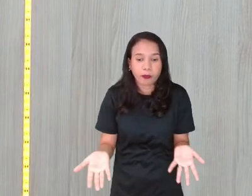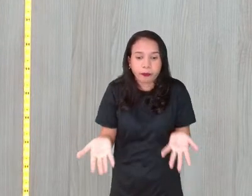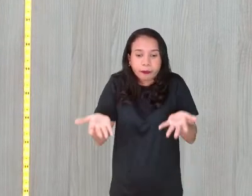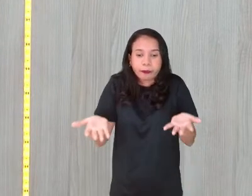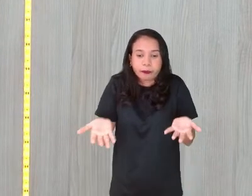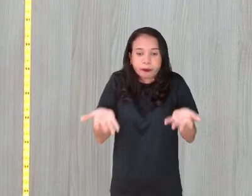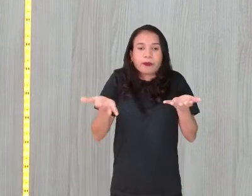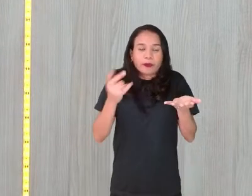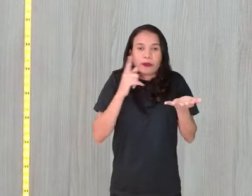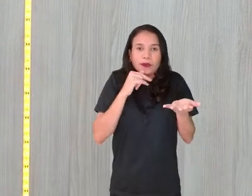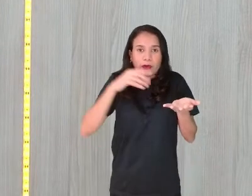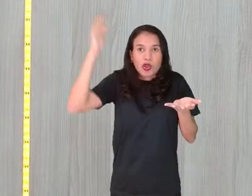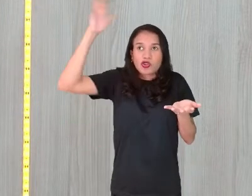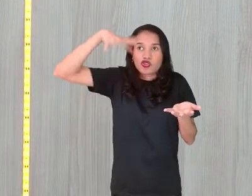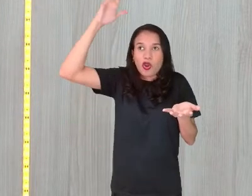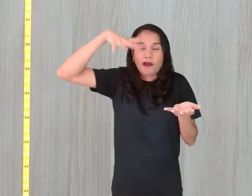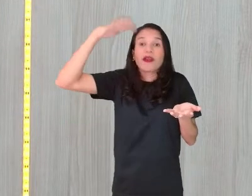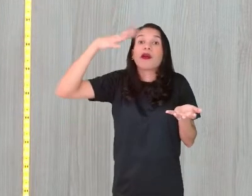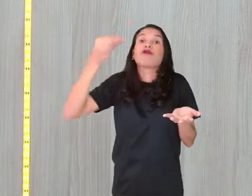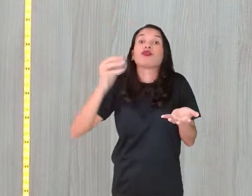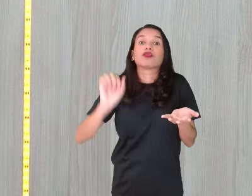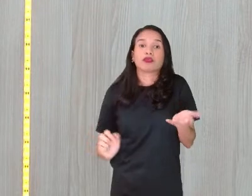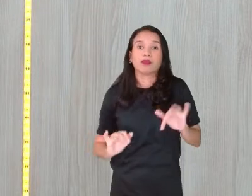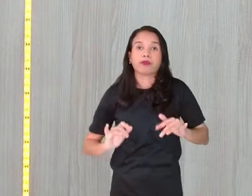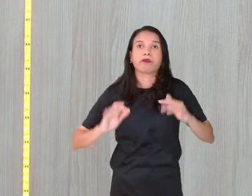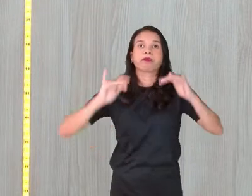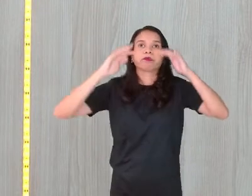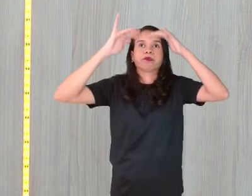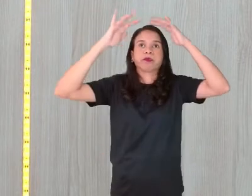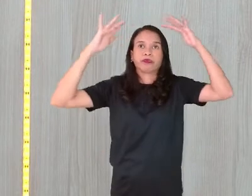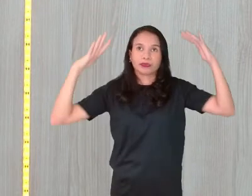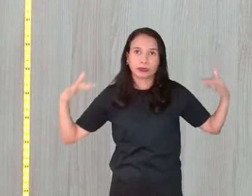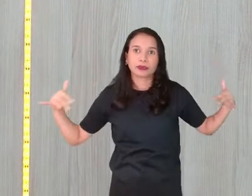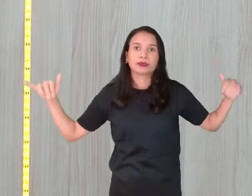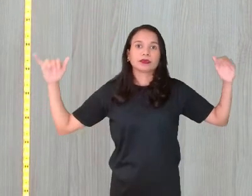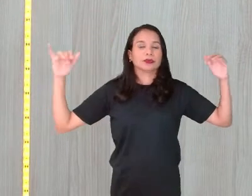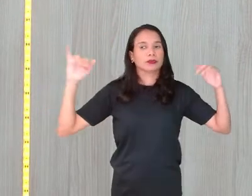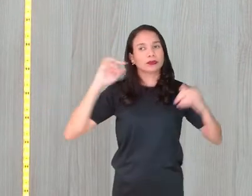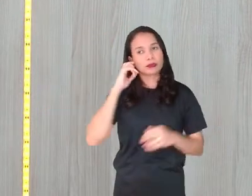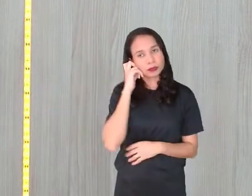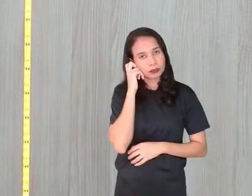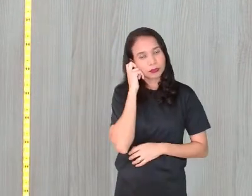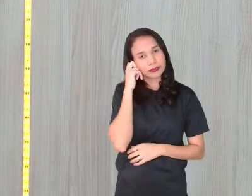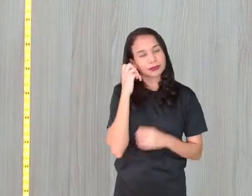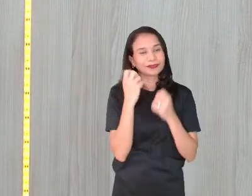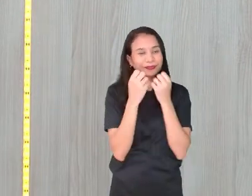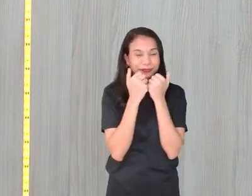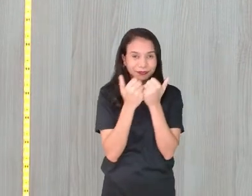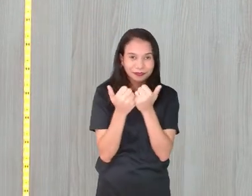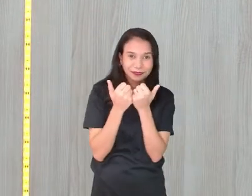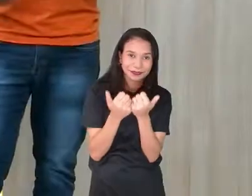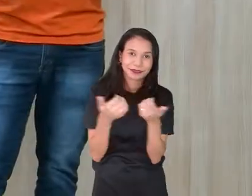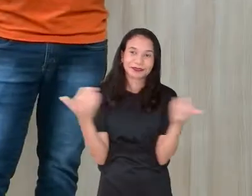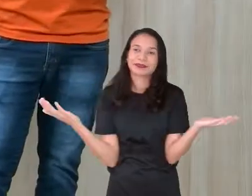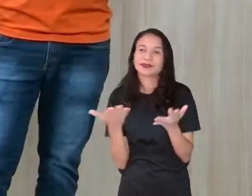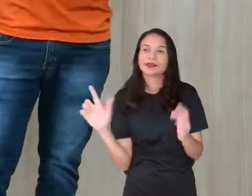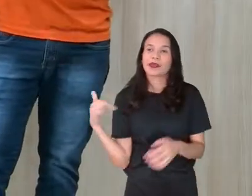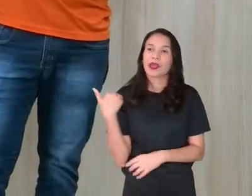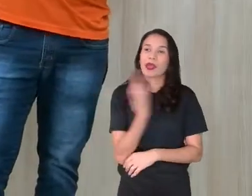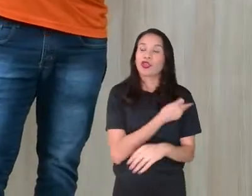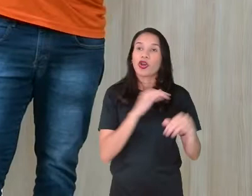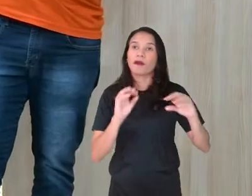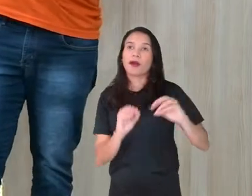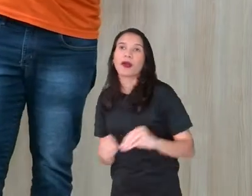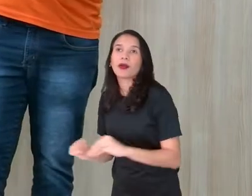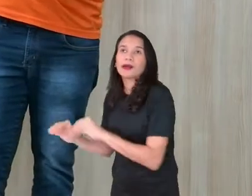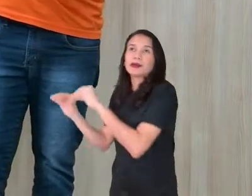raso, quando vem a maré cheia, quando chove muito, o que é que acontece? Ele vai transbordar. Né? A terra. Né? Beleza, massa. E agora a gente vai subir,